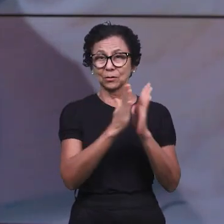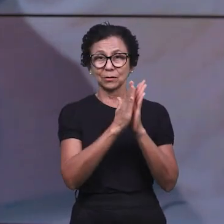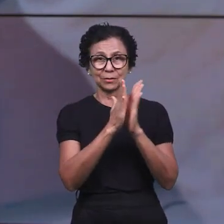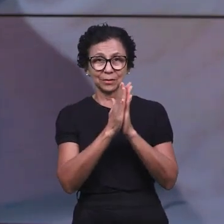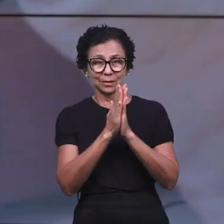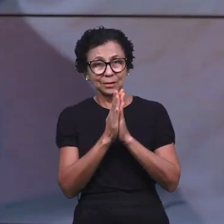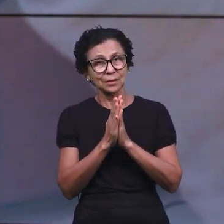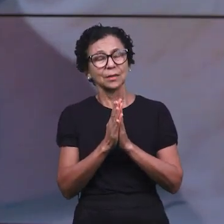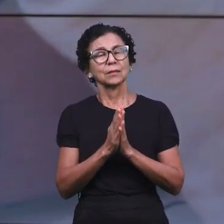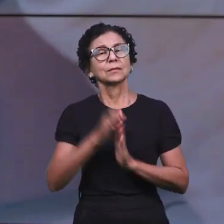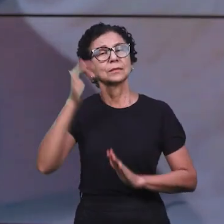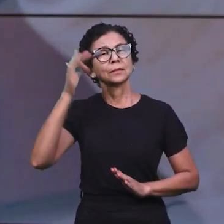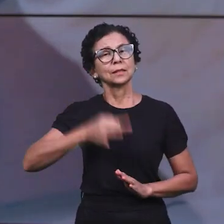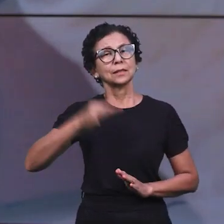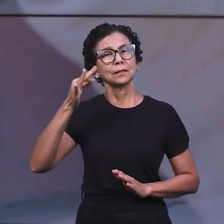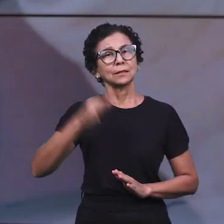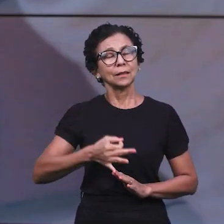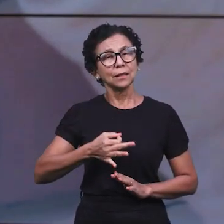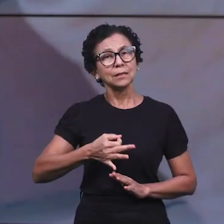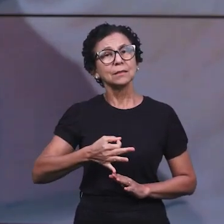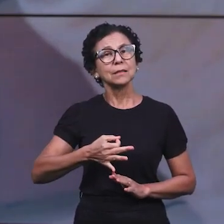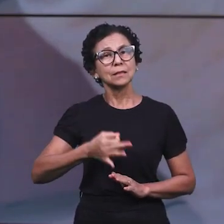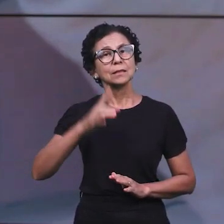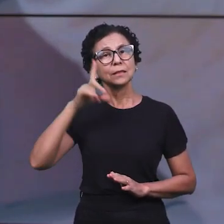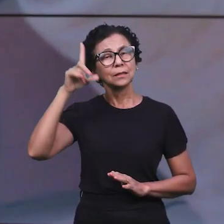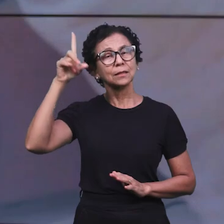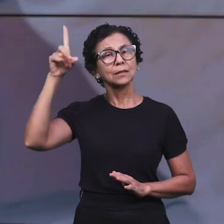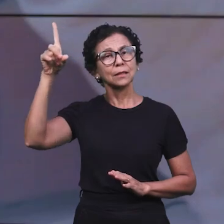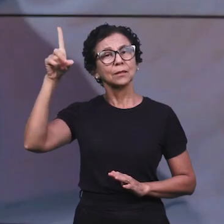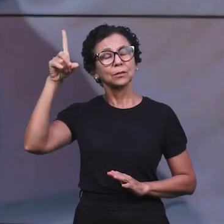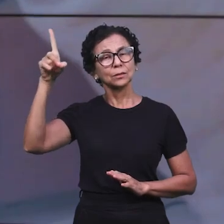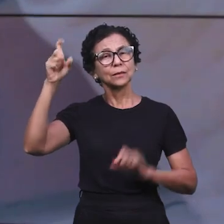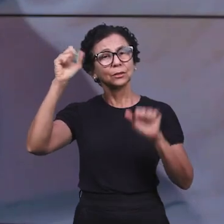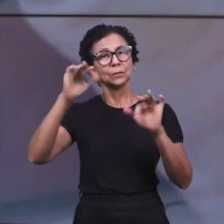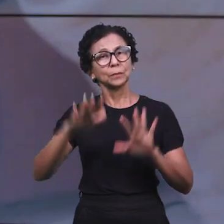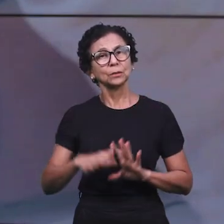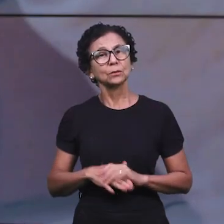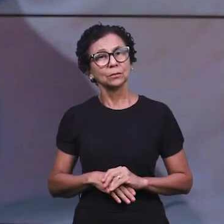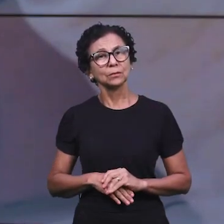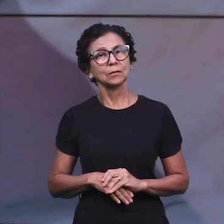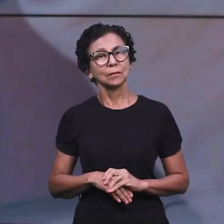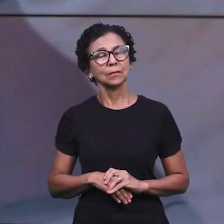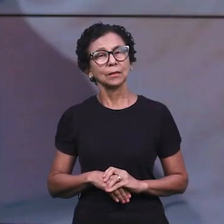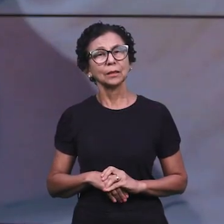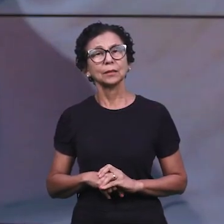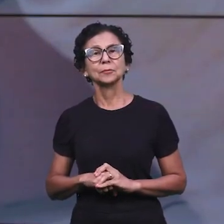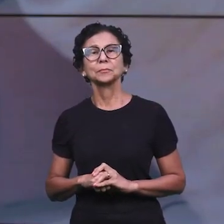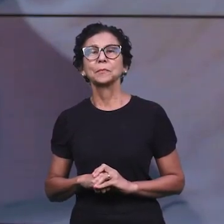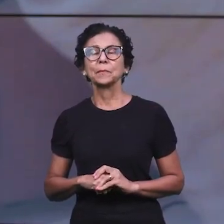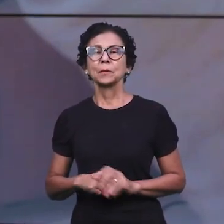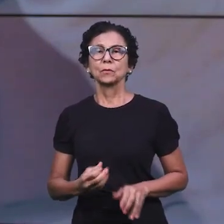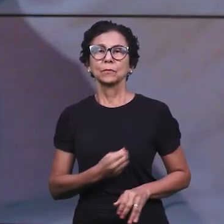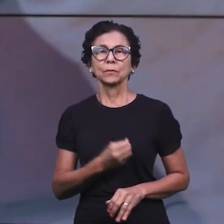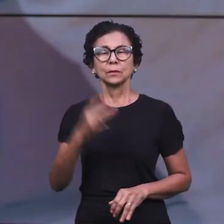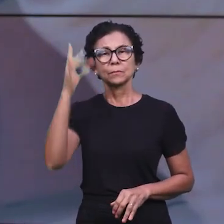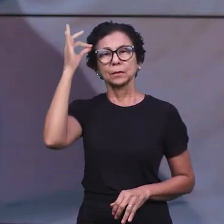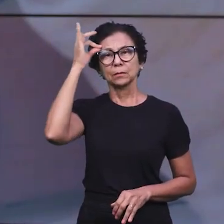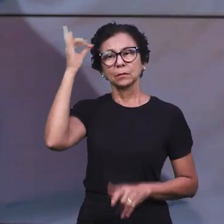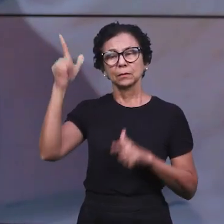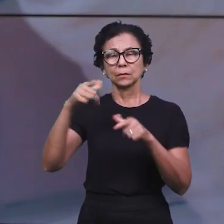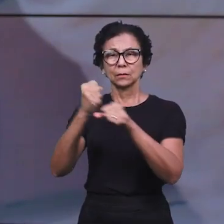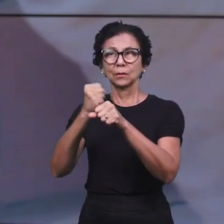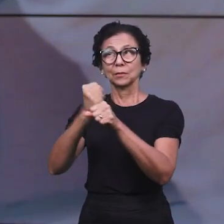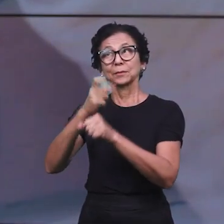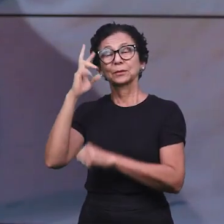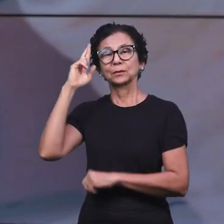tenho certeza que Deus tem experiências para te conceder durante a sua jornada espiritual. Faz a obra do Senhor, que eu